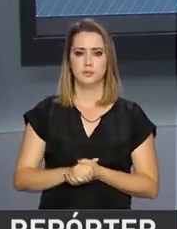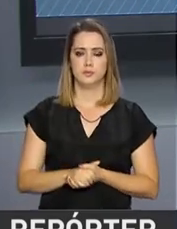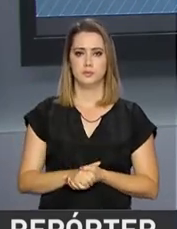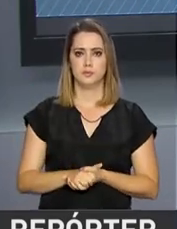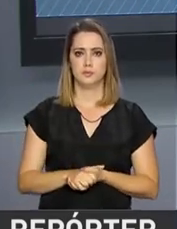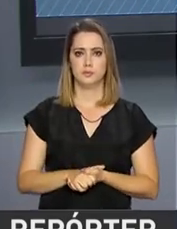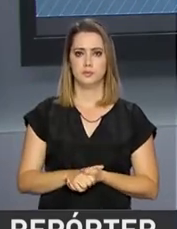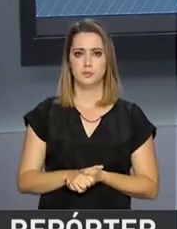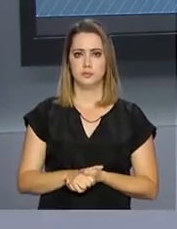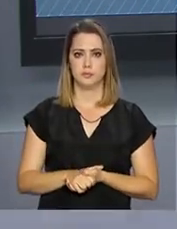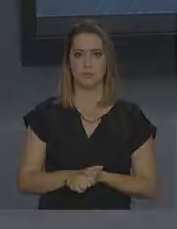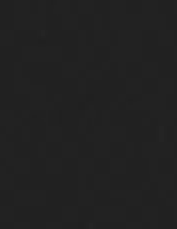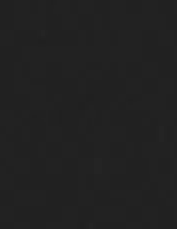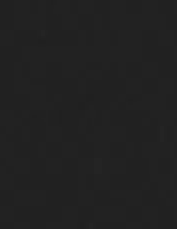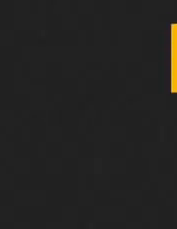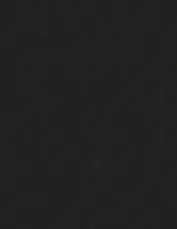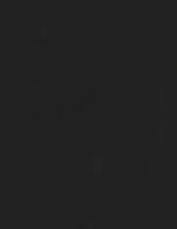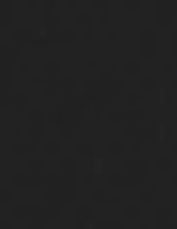do governo federal